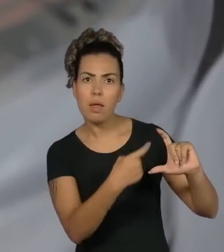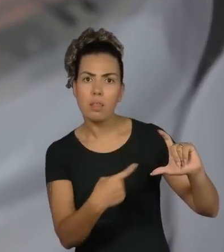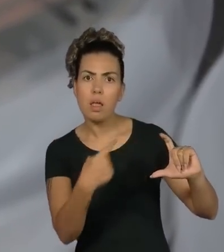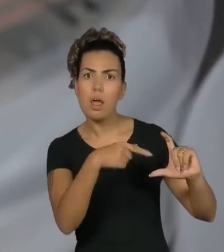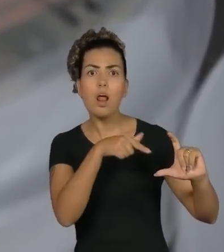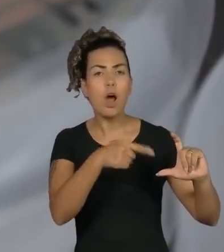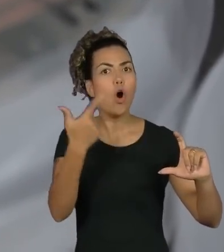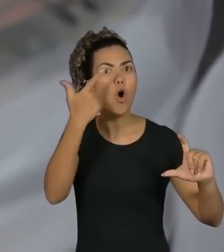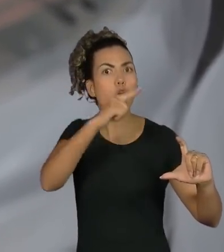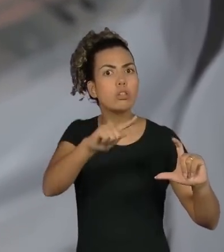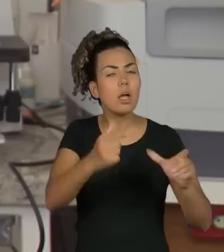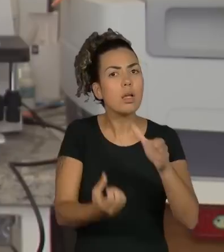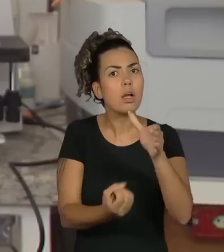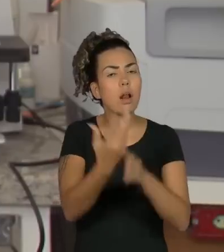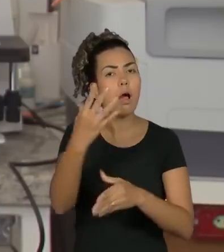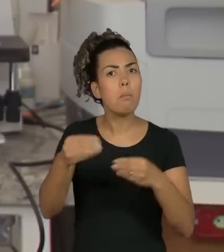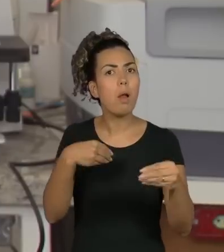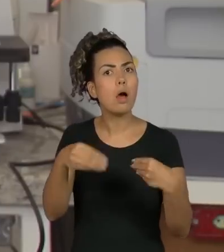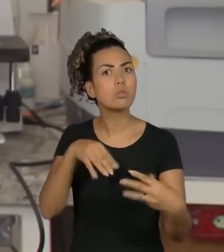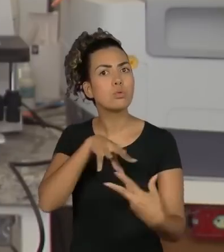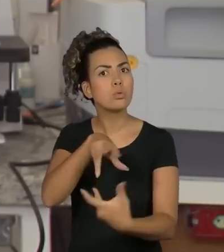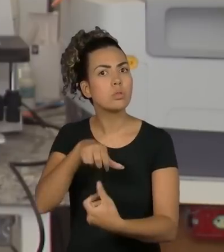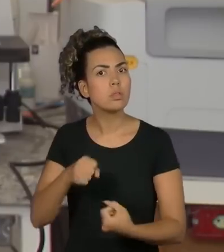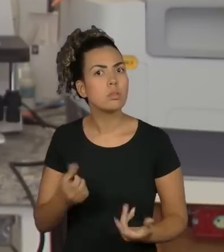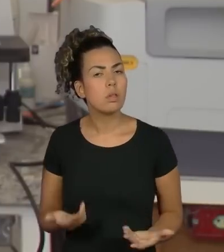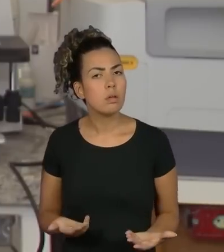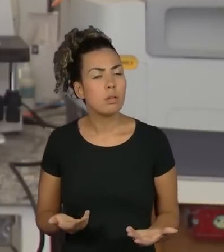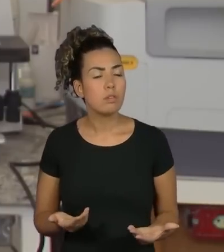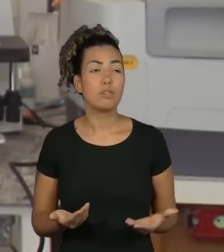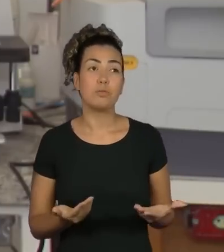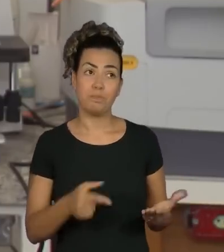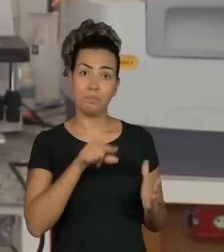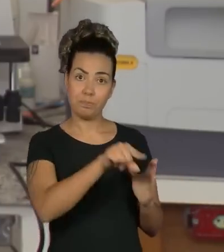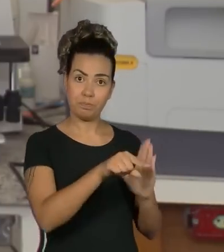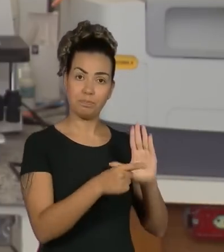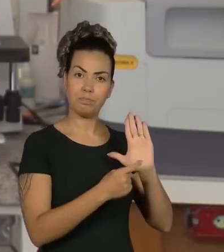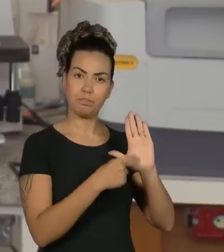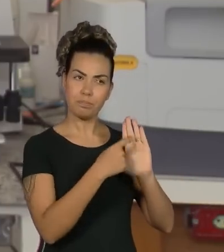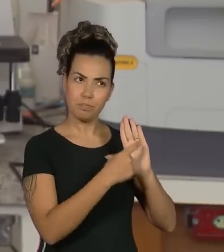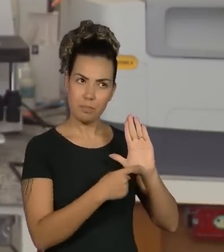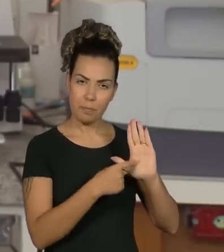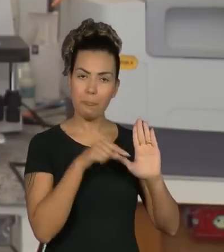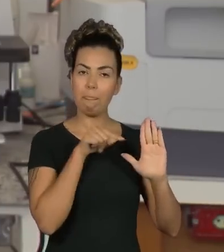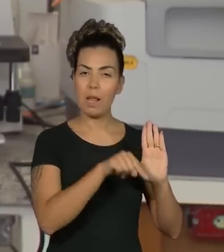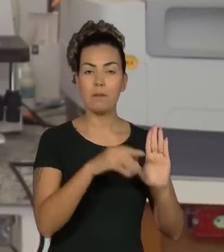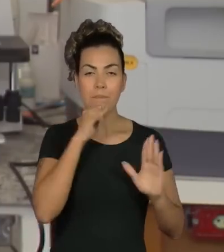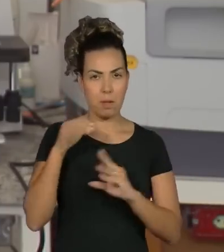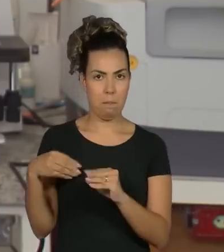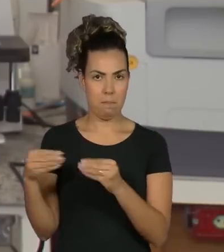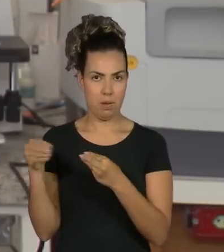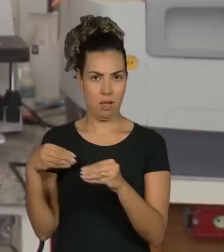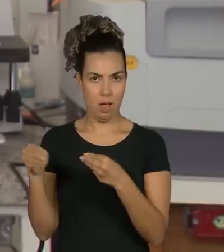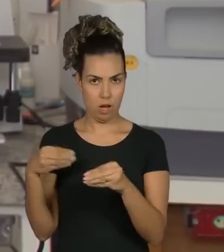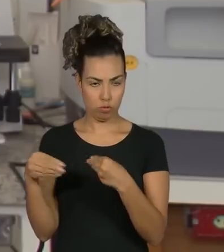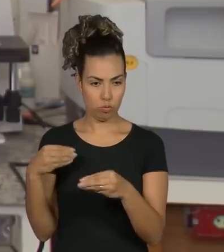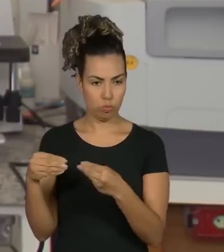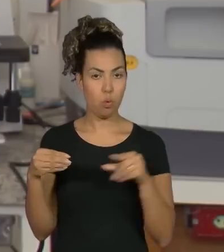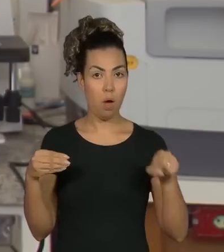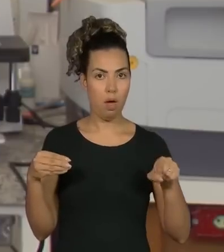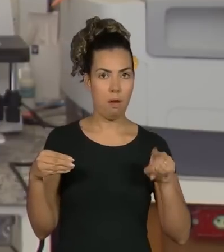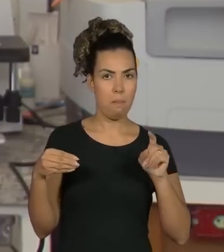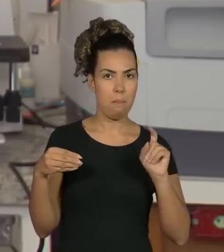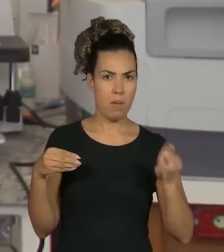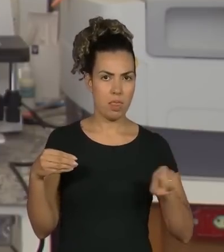bioplástico. Essa bactéria, né, ela se alimenta, né, do plástico, de